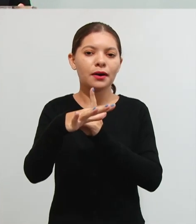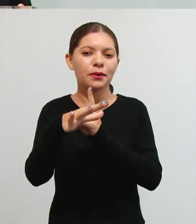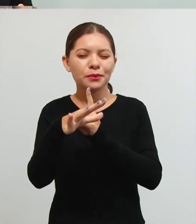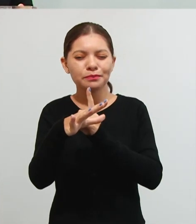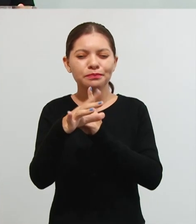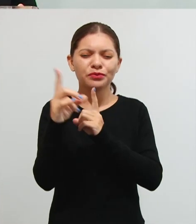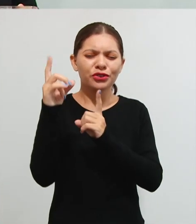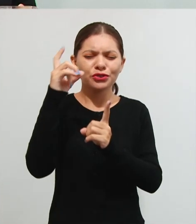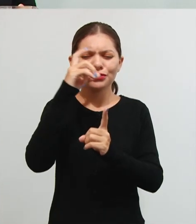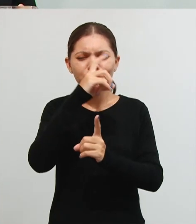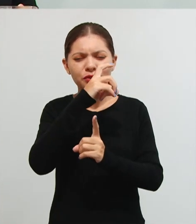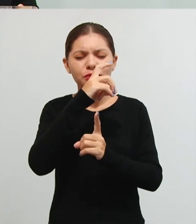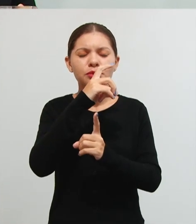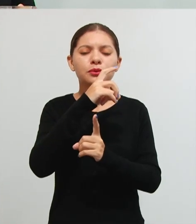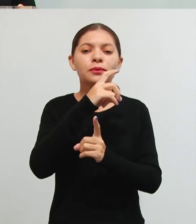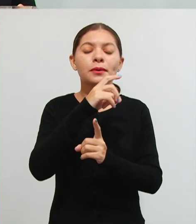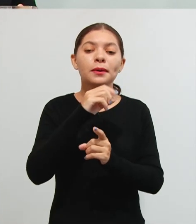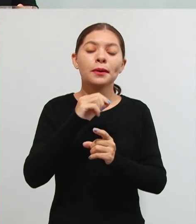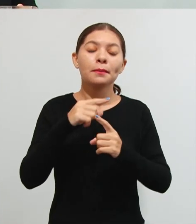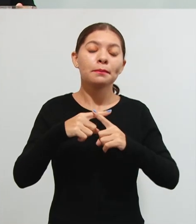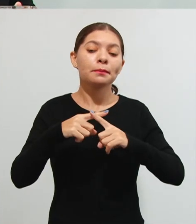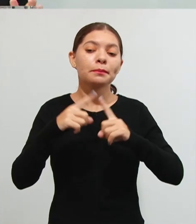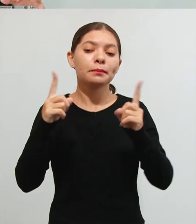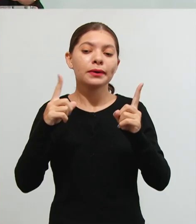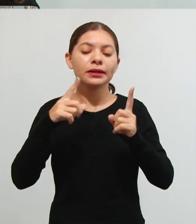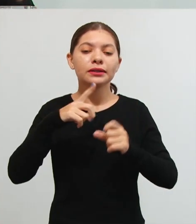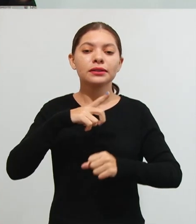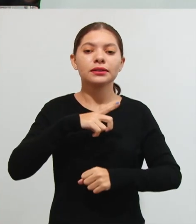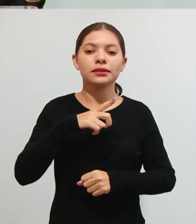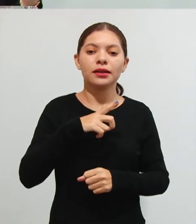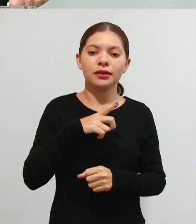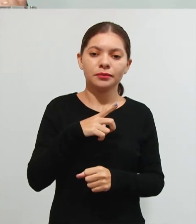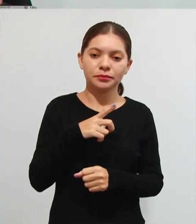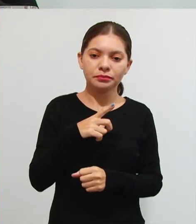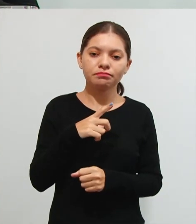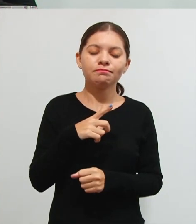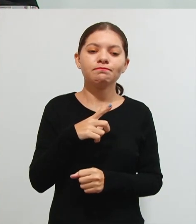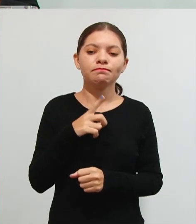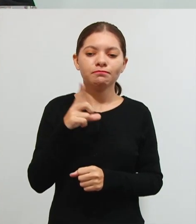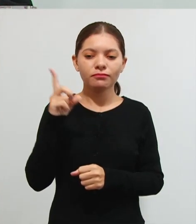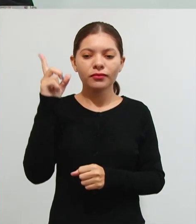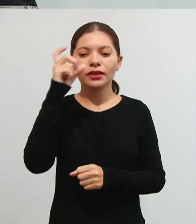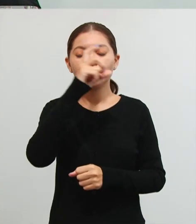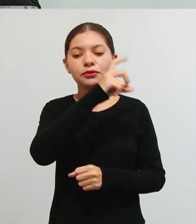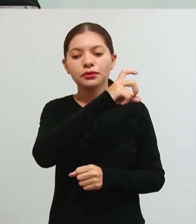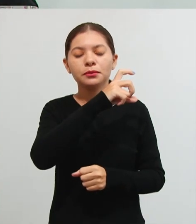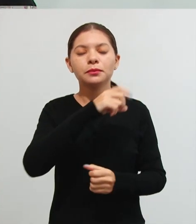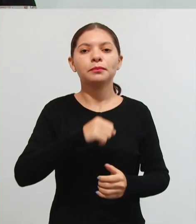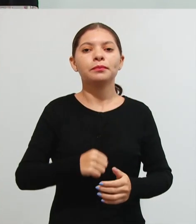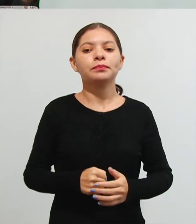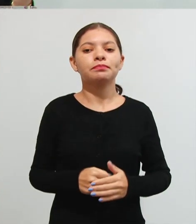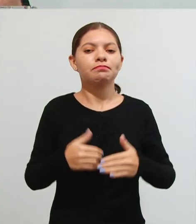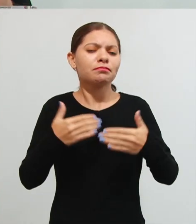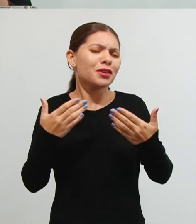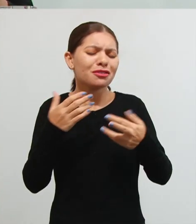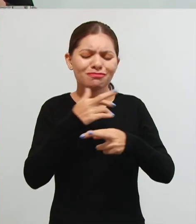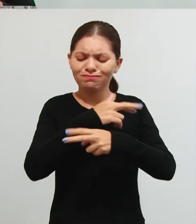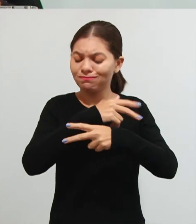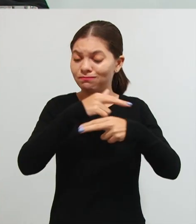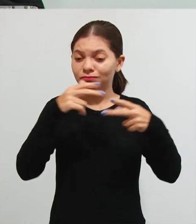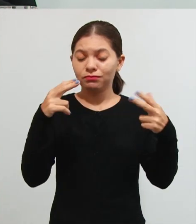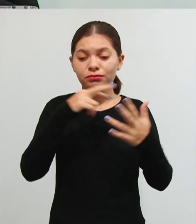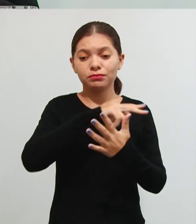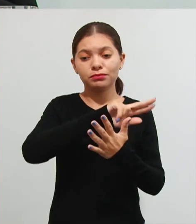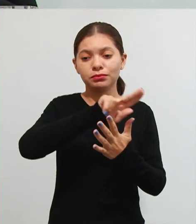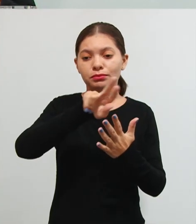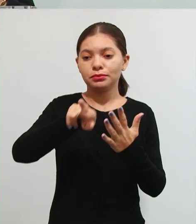essa pessoa pode ter uma estereotipia muito severa. Então, é muito diversificado, né? Não